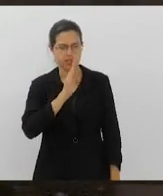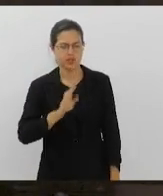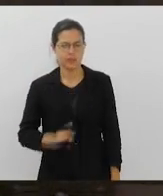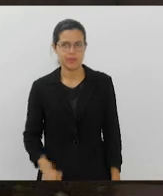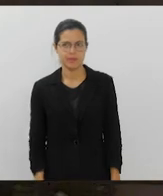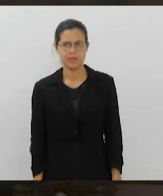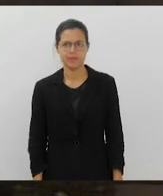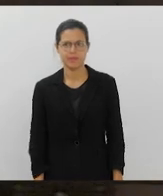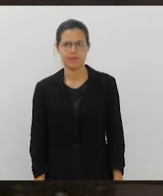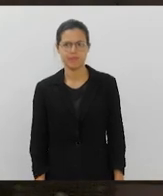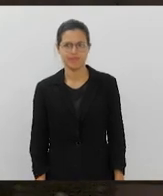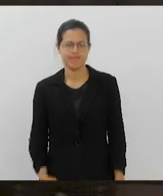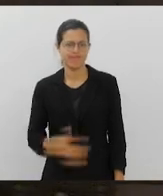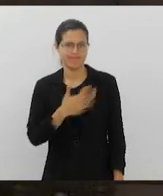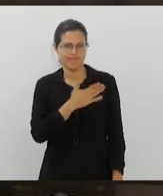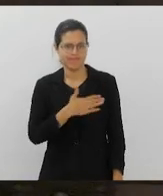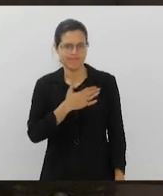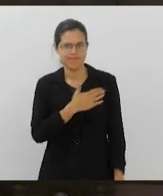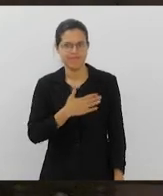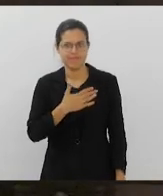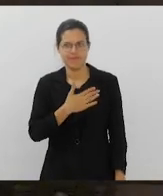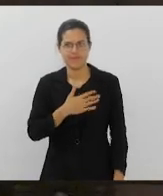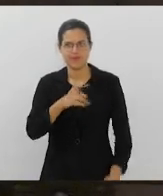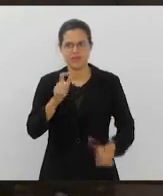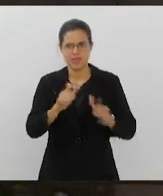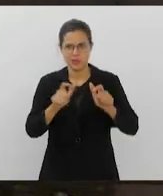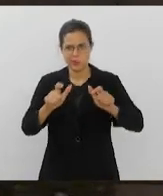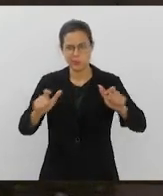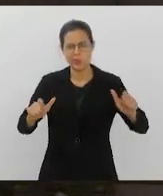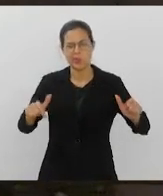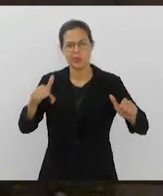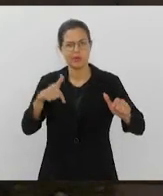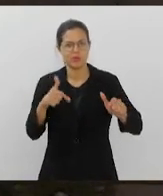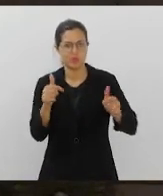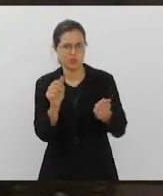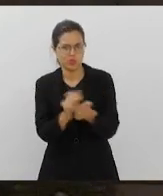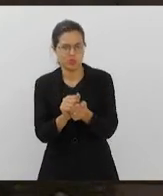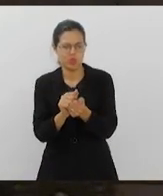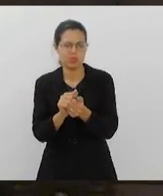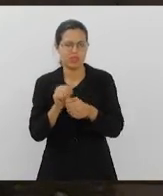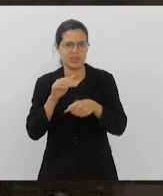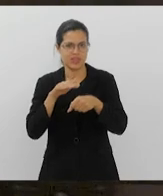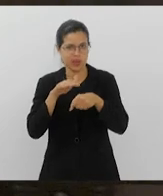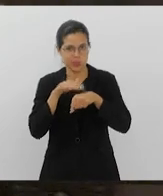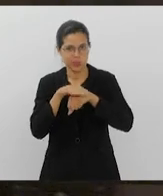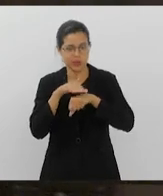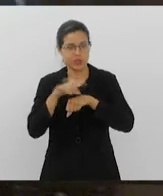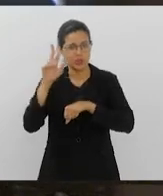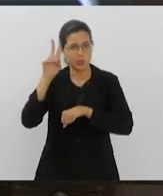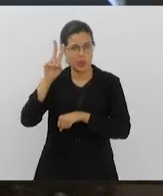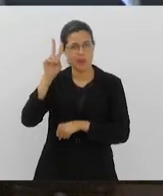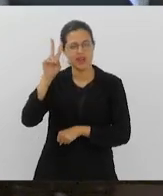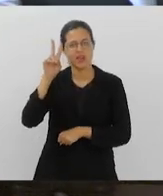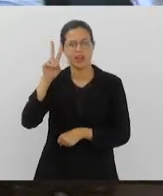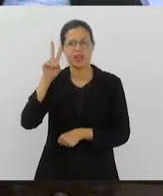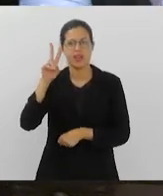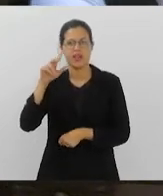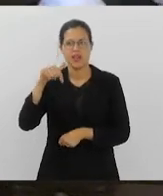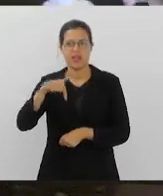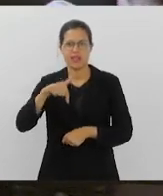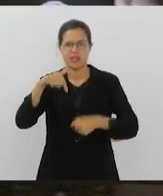Uma honra ter os precursores da arte suave conosco aqui nessa noite histórica, mais uma vez dizendo aqui no